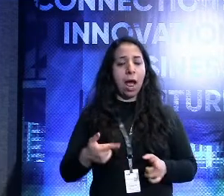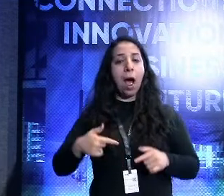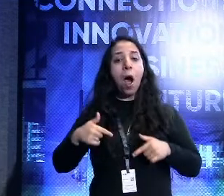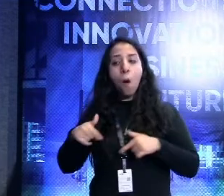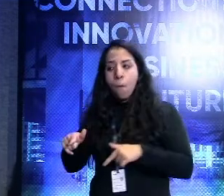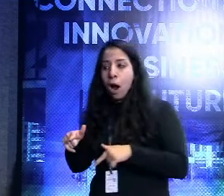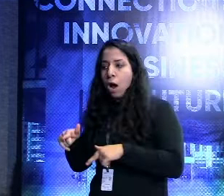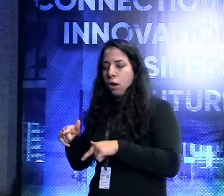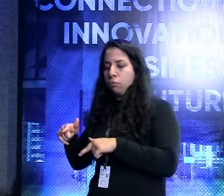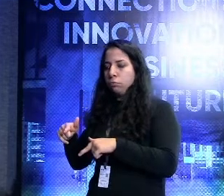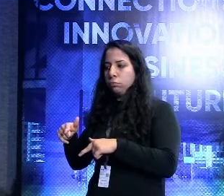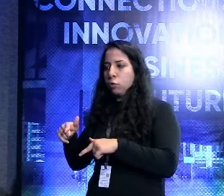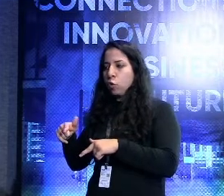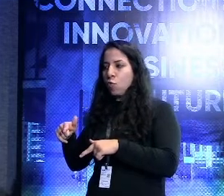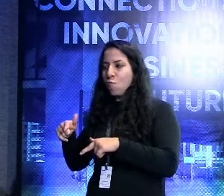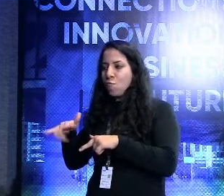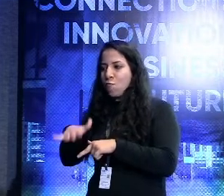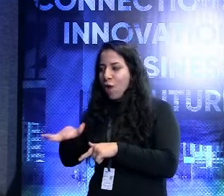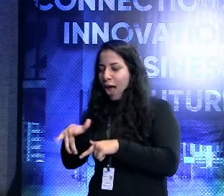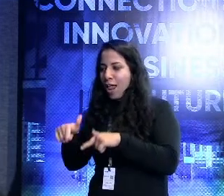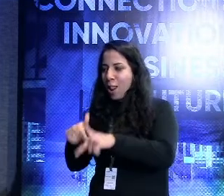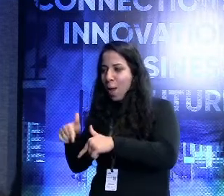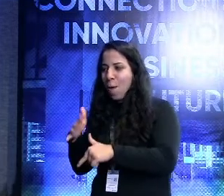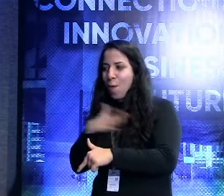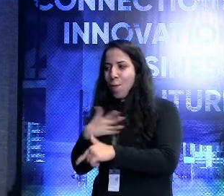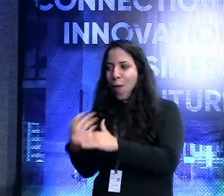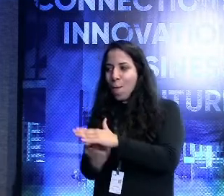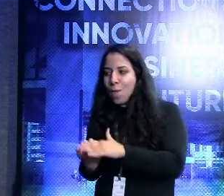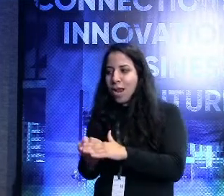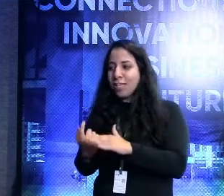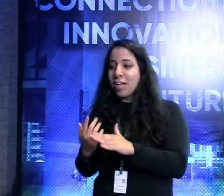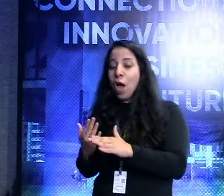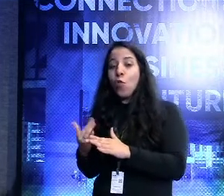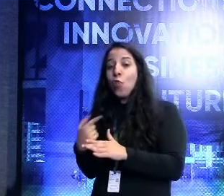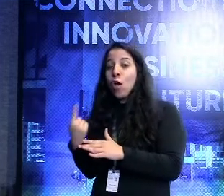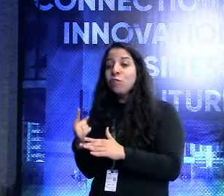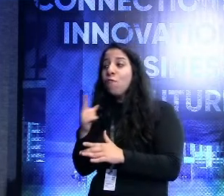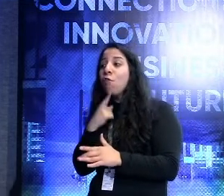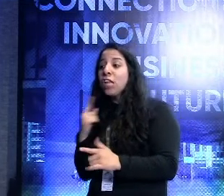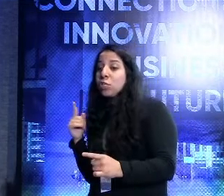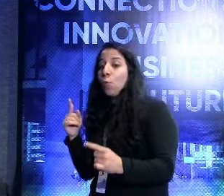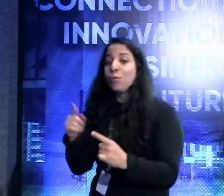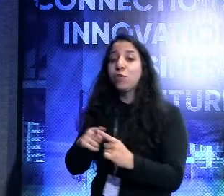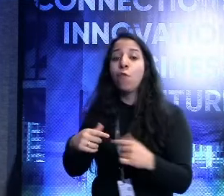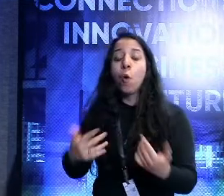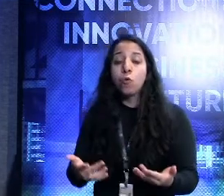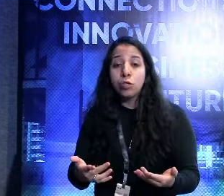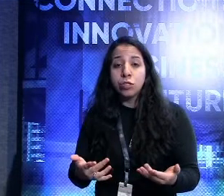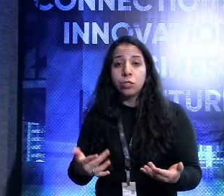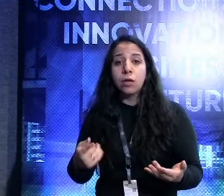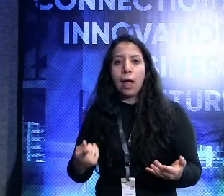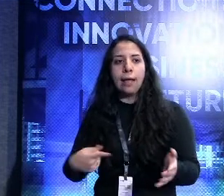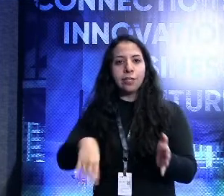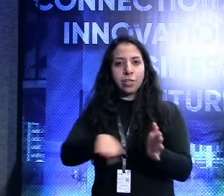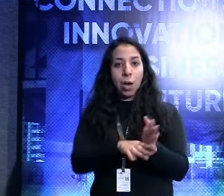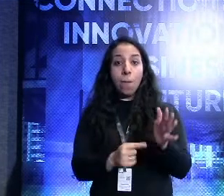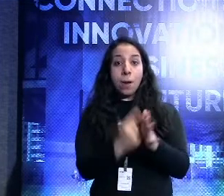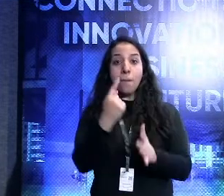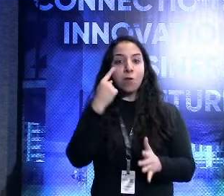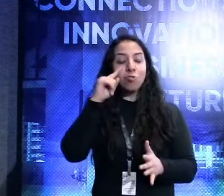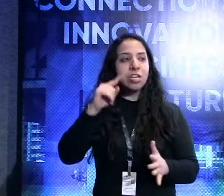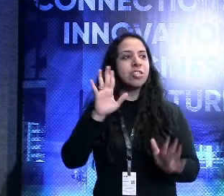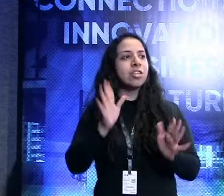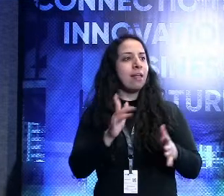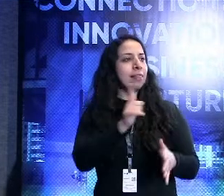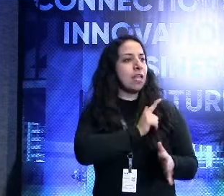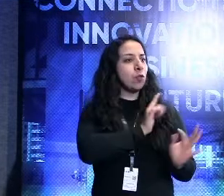ir. Então, nesse primeiro dia, eu já respondo esse tipo de pergunta. Chego desse primeiro dia para levar para o